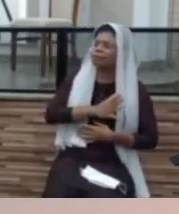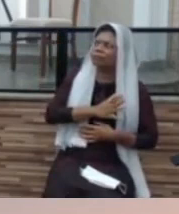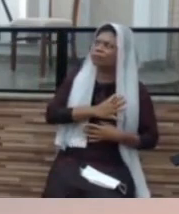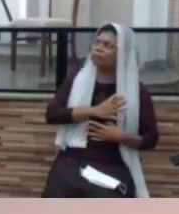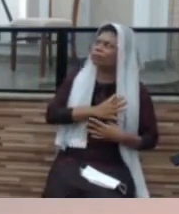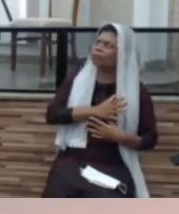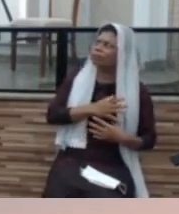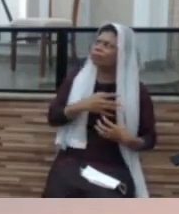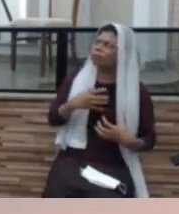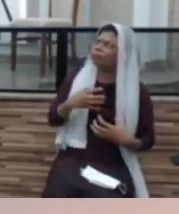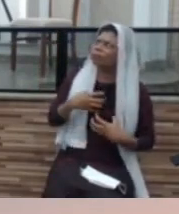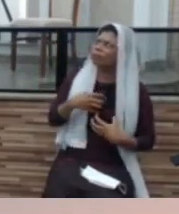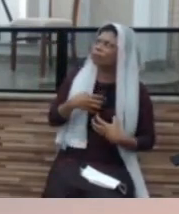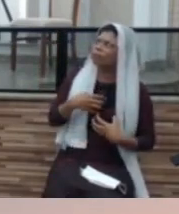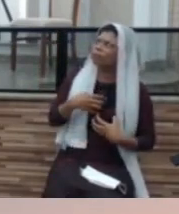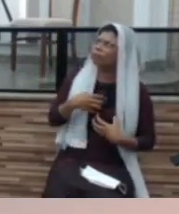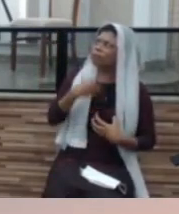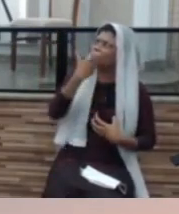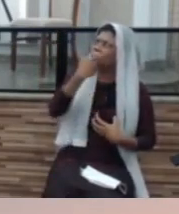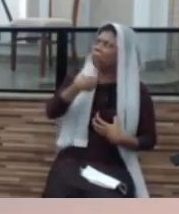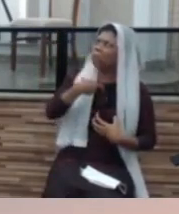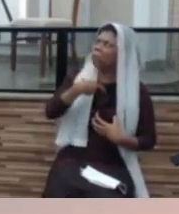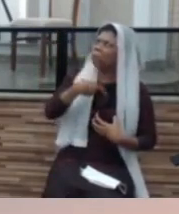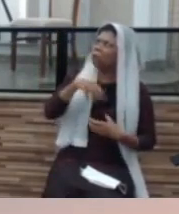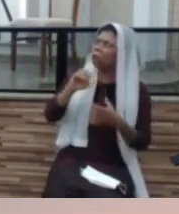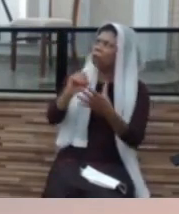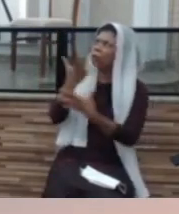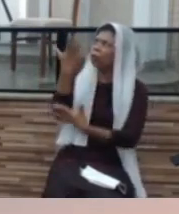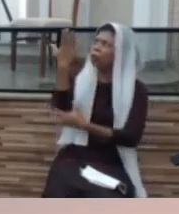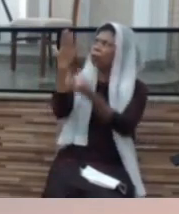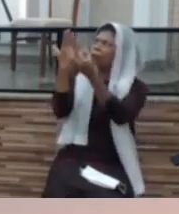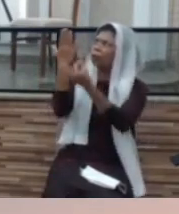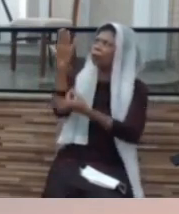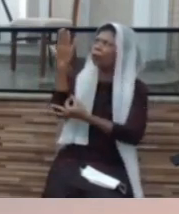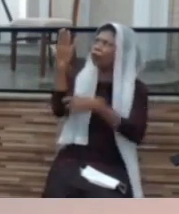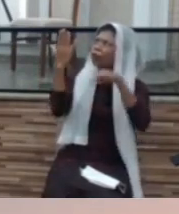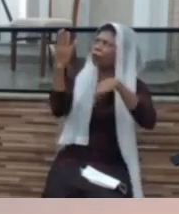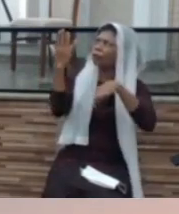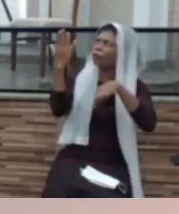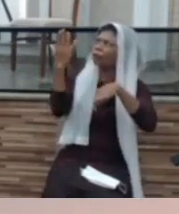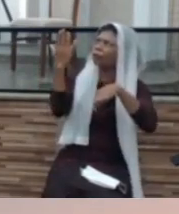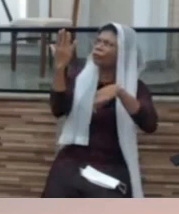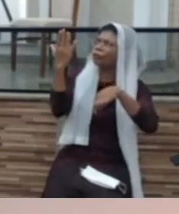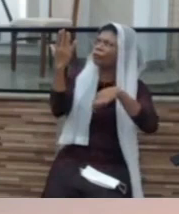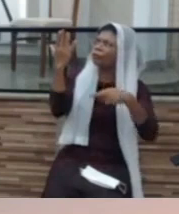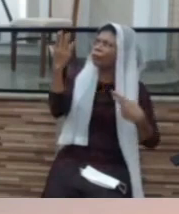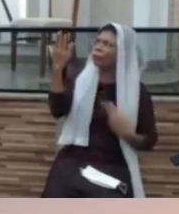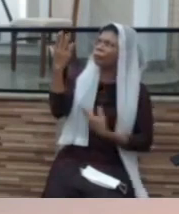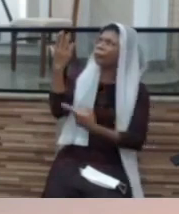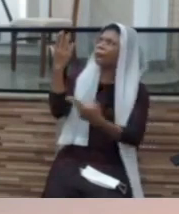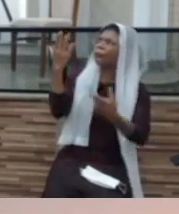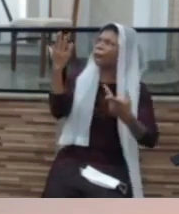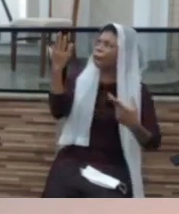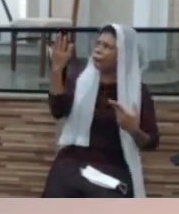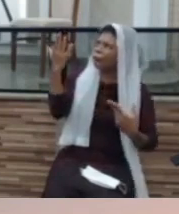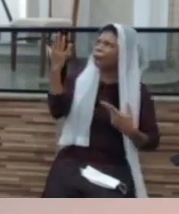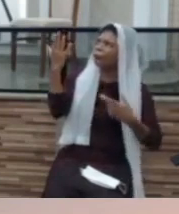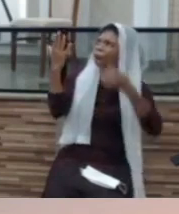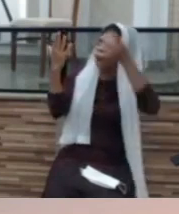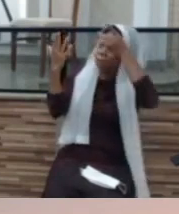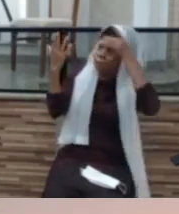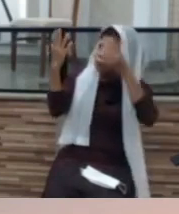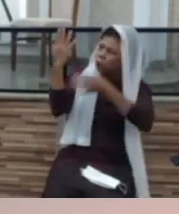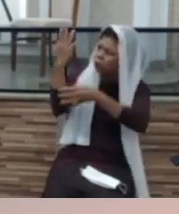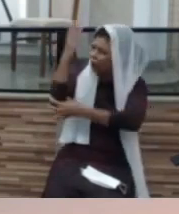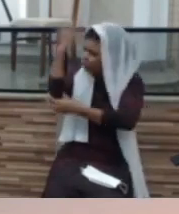Eu sou uma oliveira plantada na casa do Senhor. Glória ao nome do Senhor. Ninguém me arranca. Tenha determinação. Irmã,